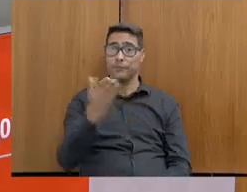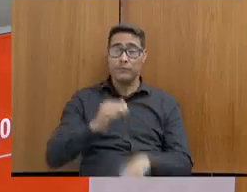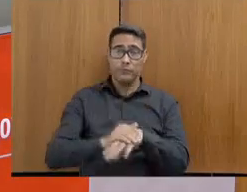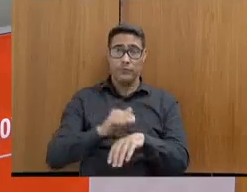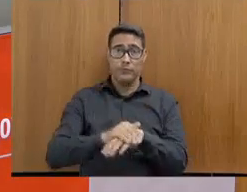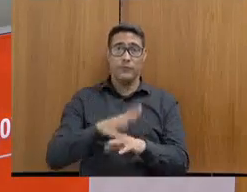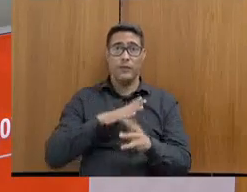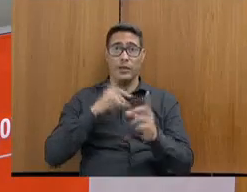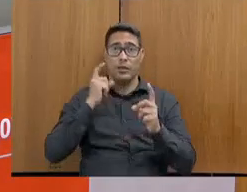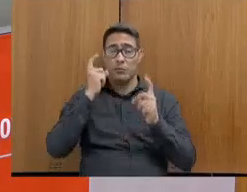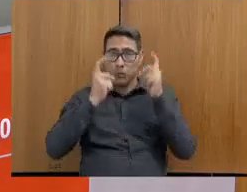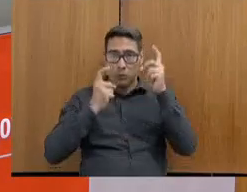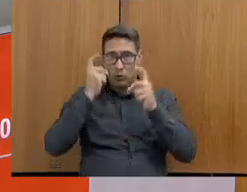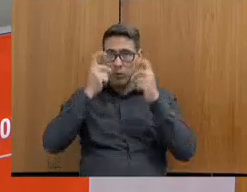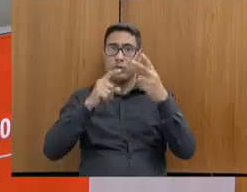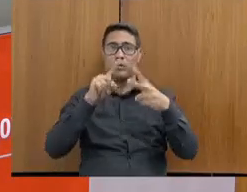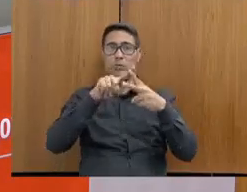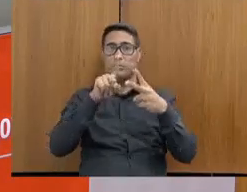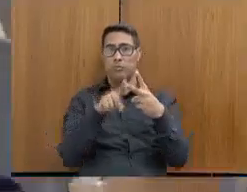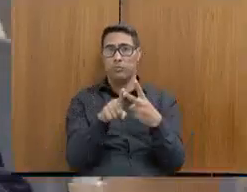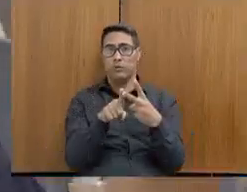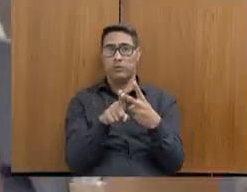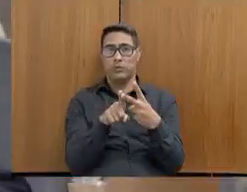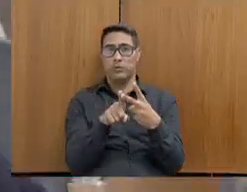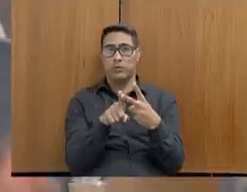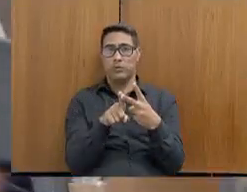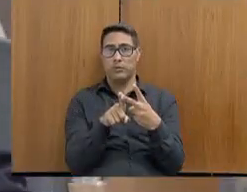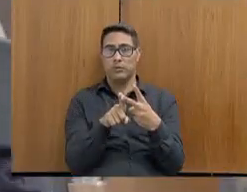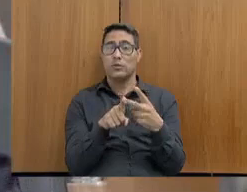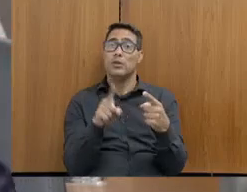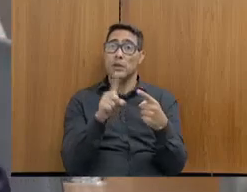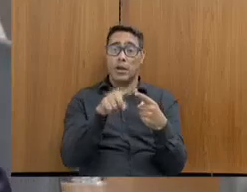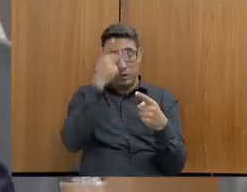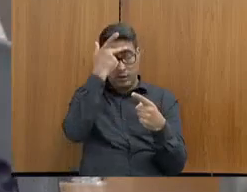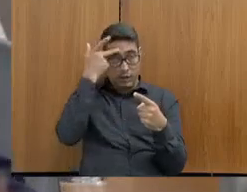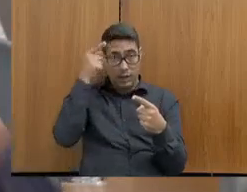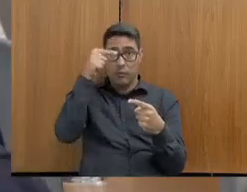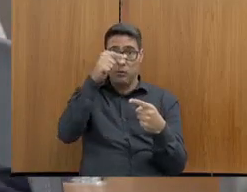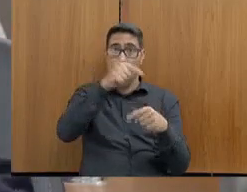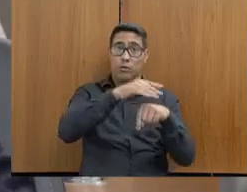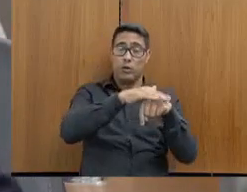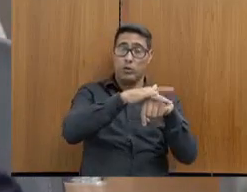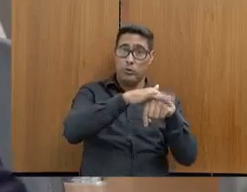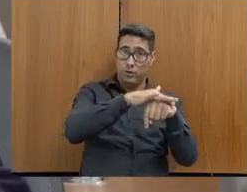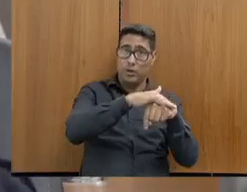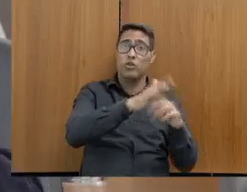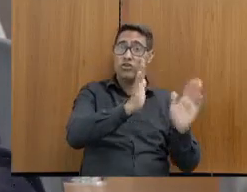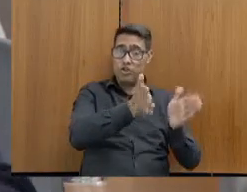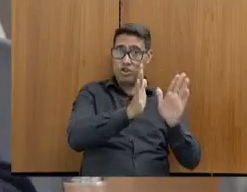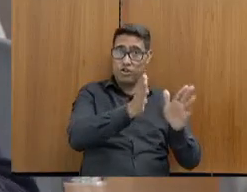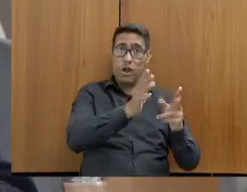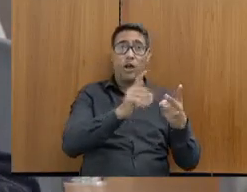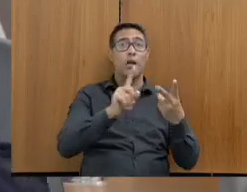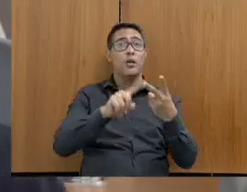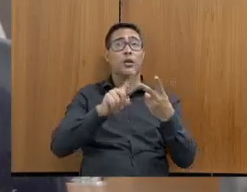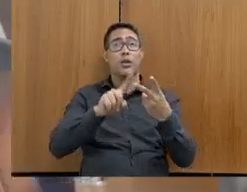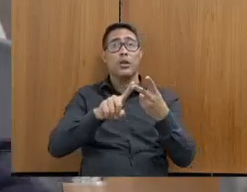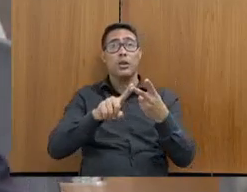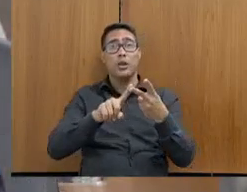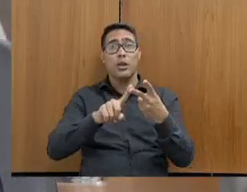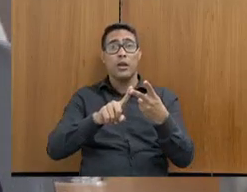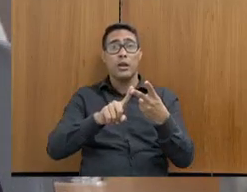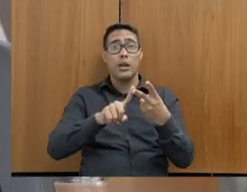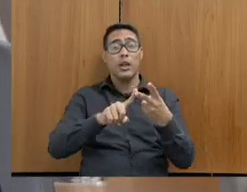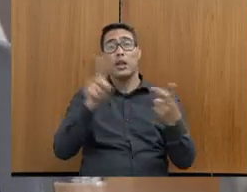é são duas com aqueles que estão adoecidos e com a possibilidade da gente estar adoecendo gente que não está